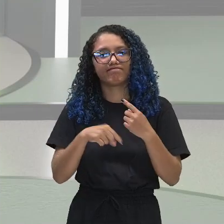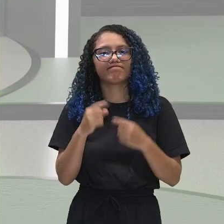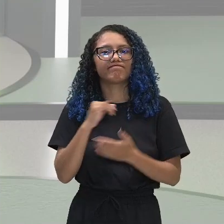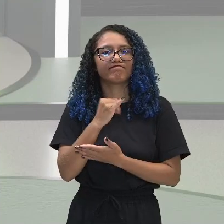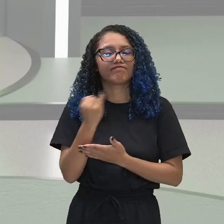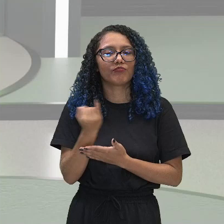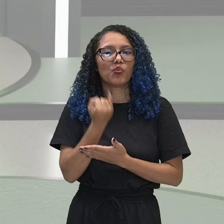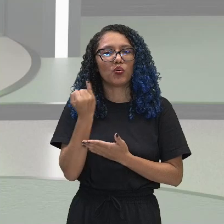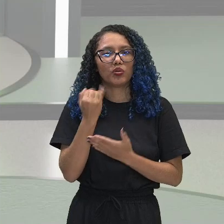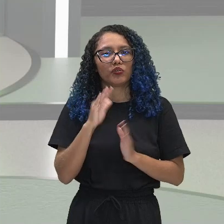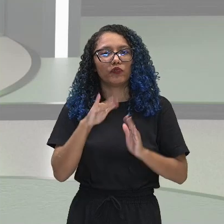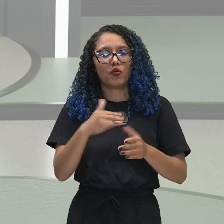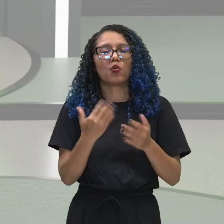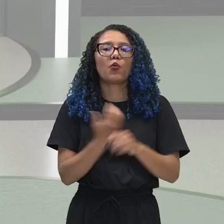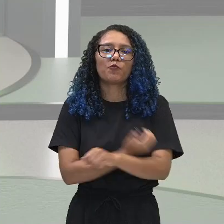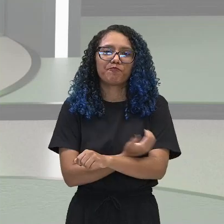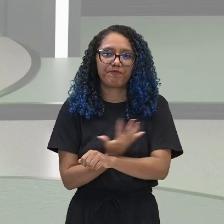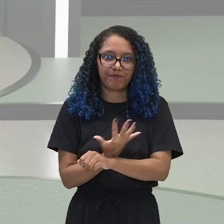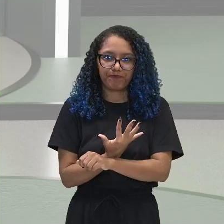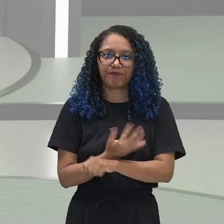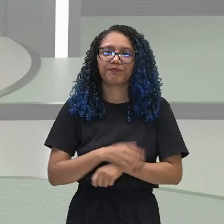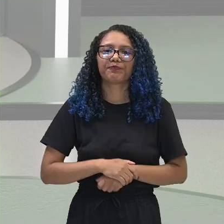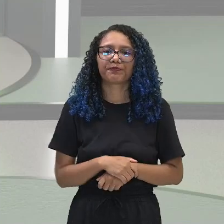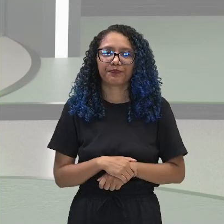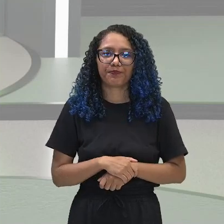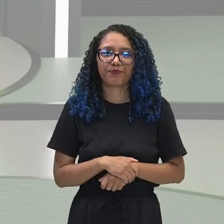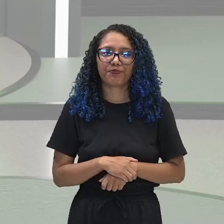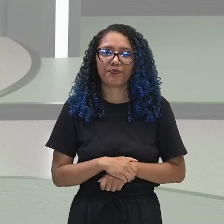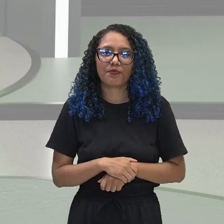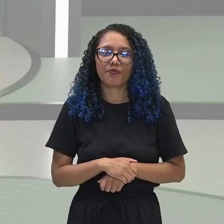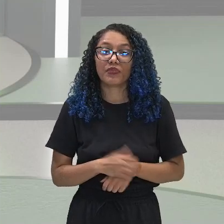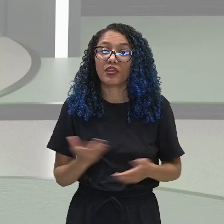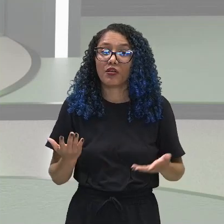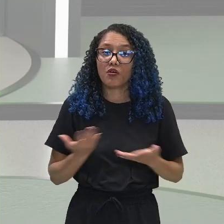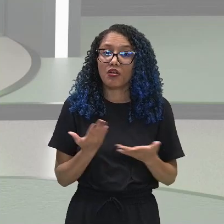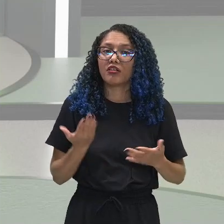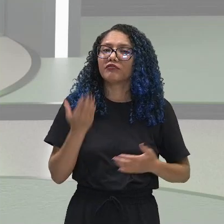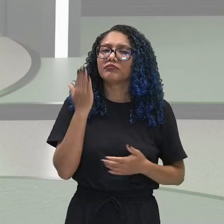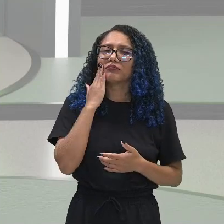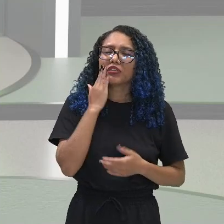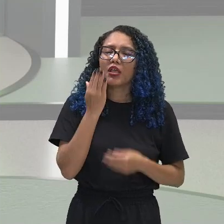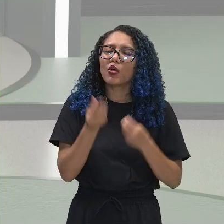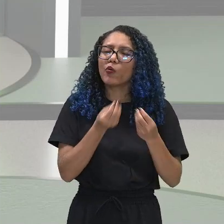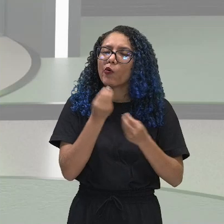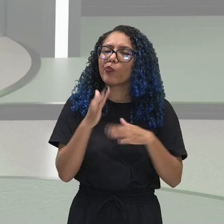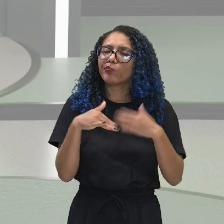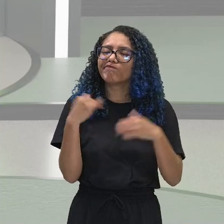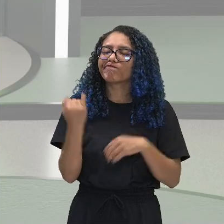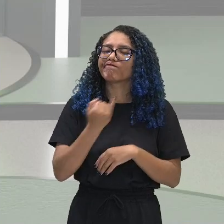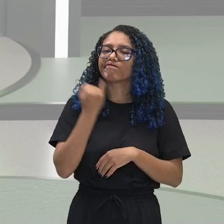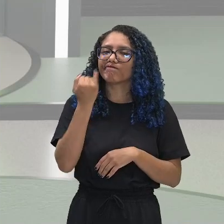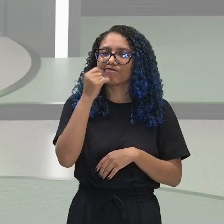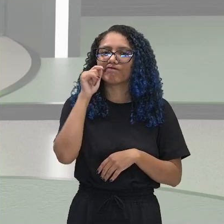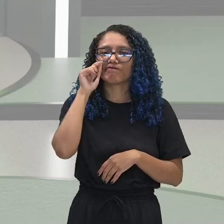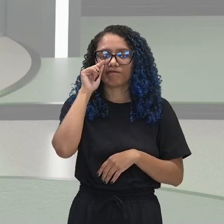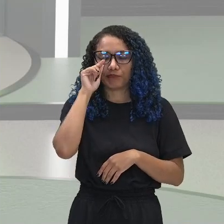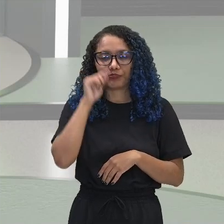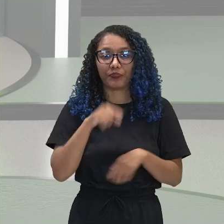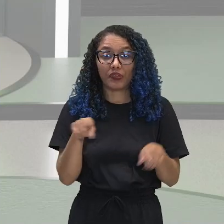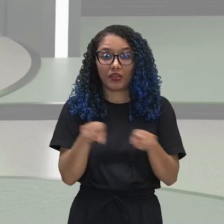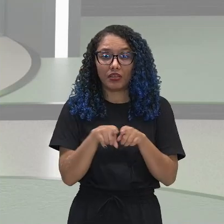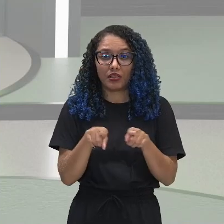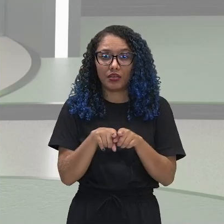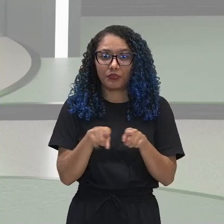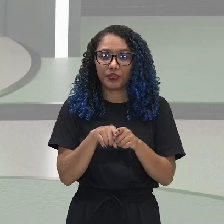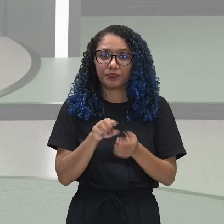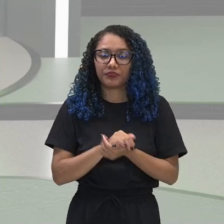para as plantas. E aí nós vamos entender um pouquinho esse processo tão importante e também dar uma